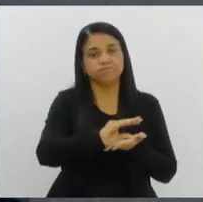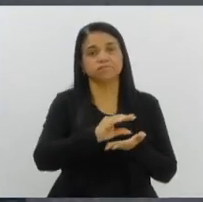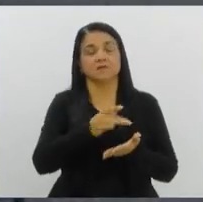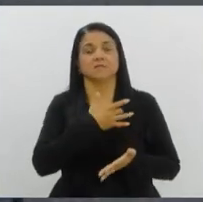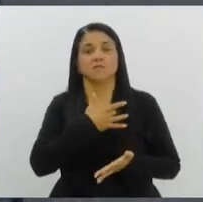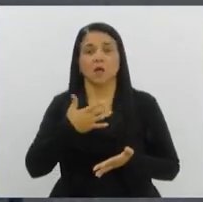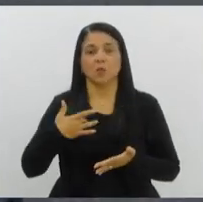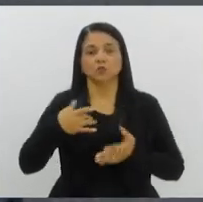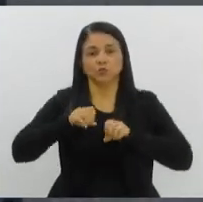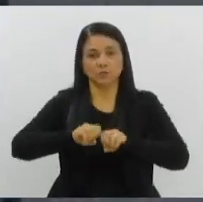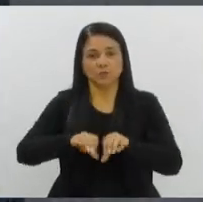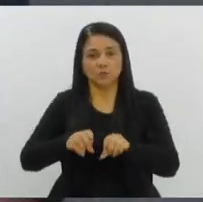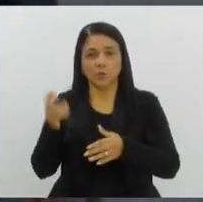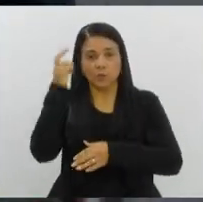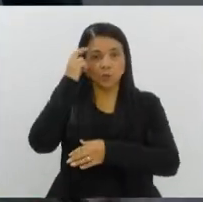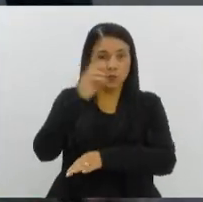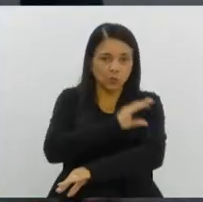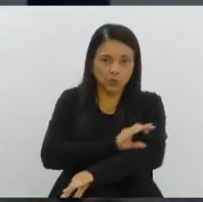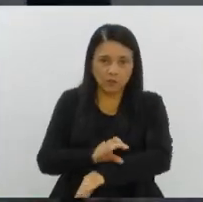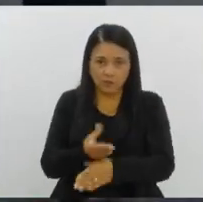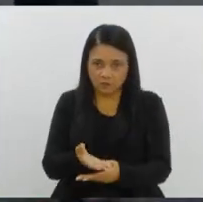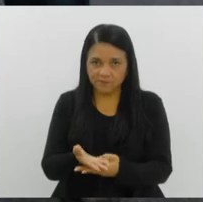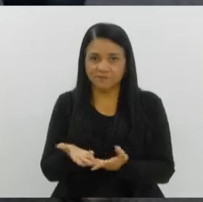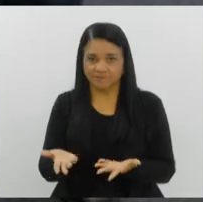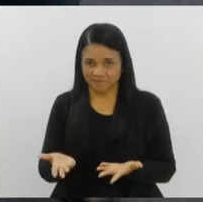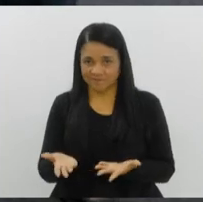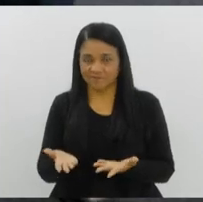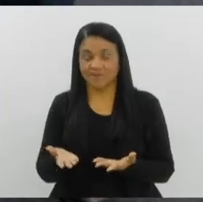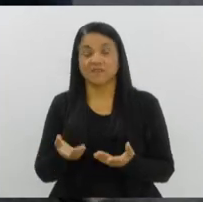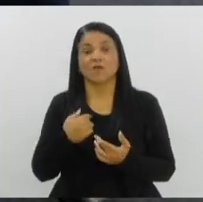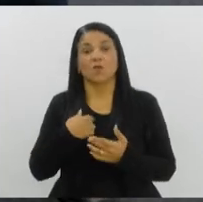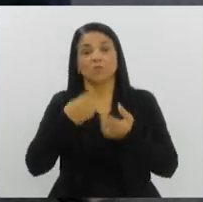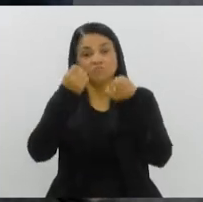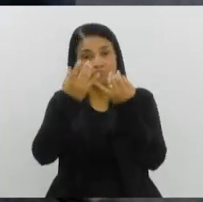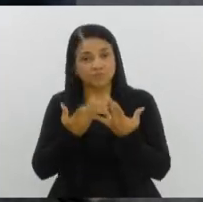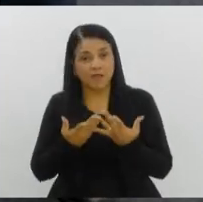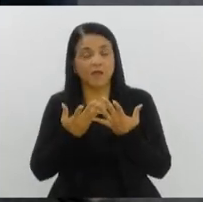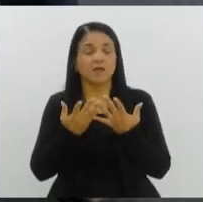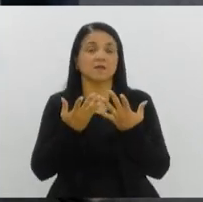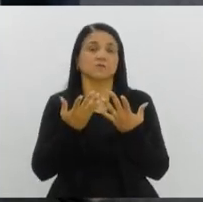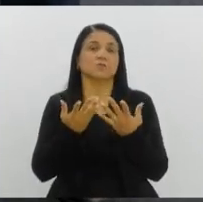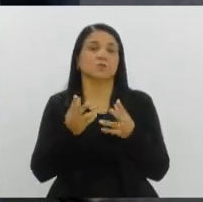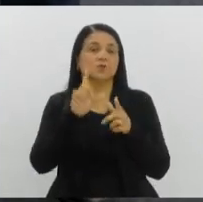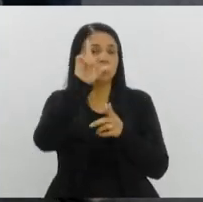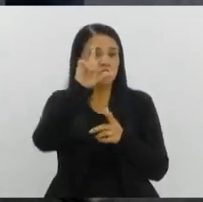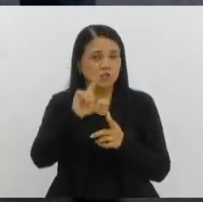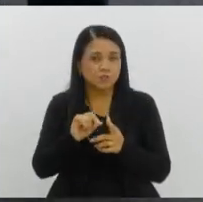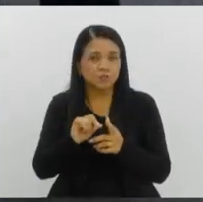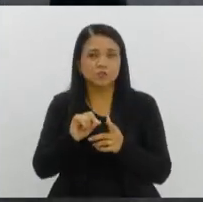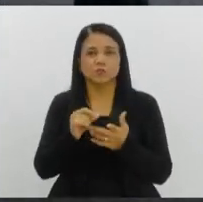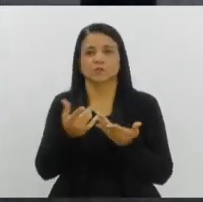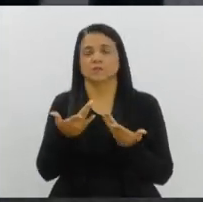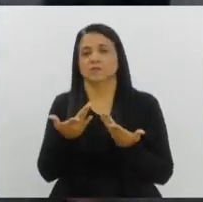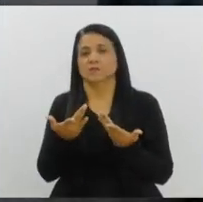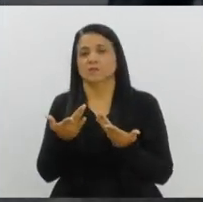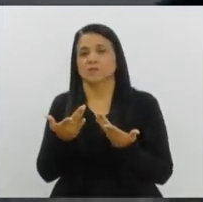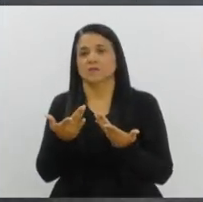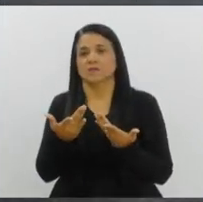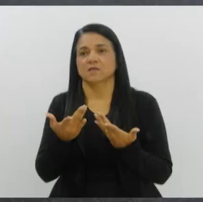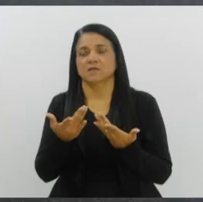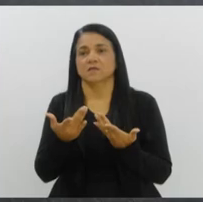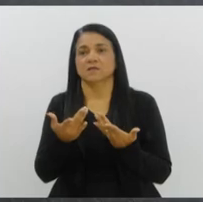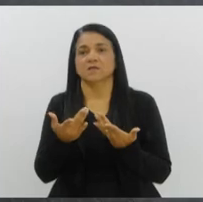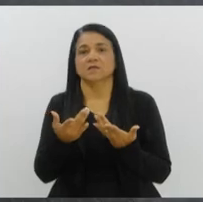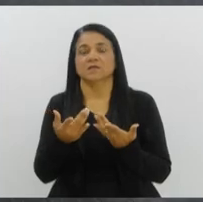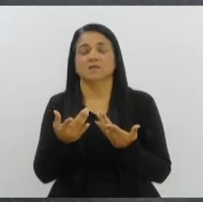e cultura. Então, falar da redução do uso excessivo de substâncias, mas relembrar